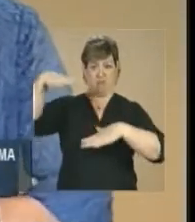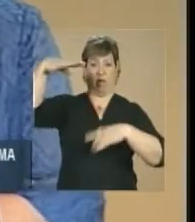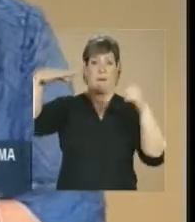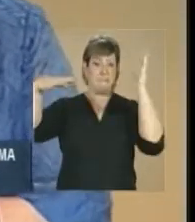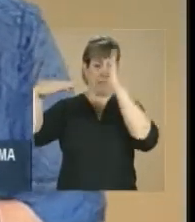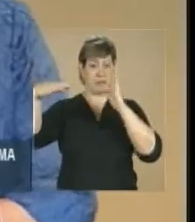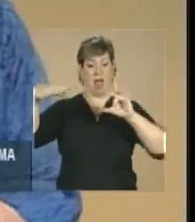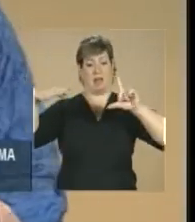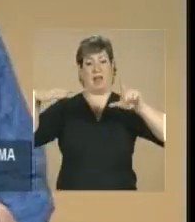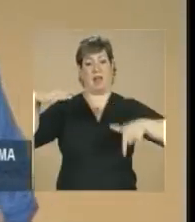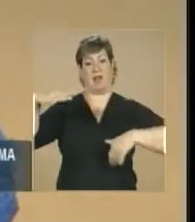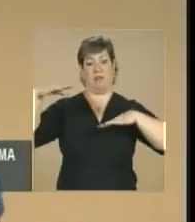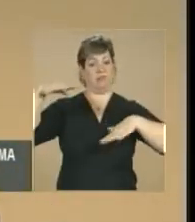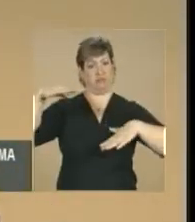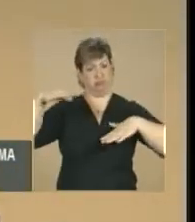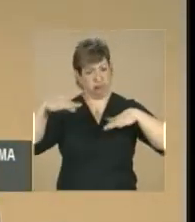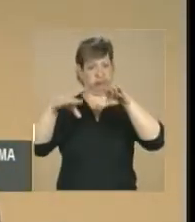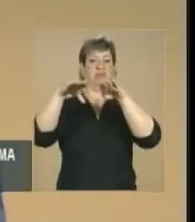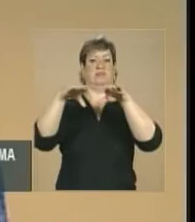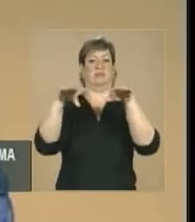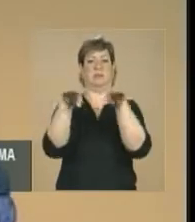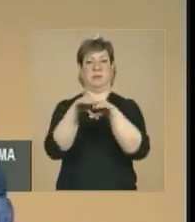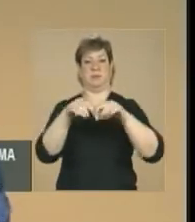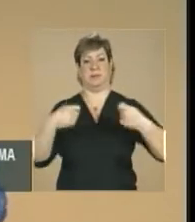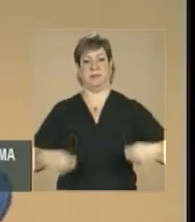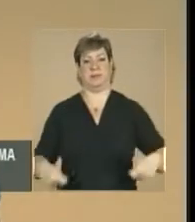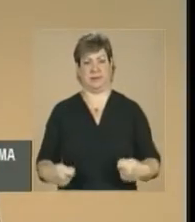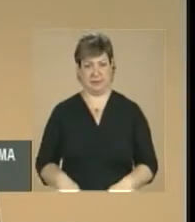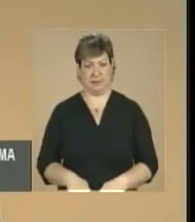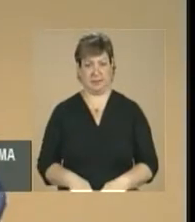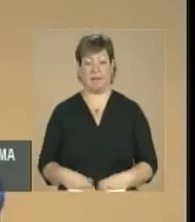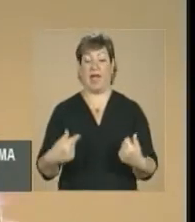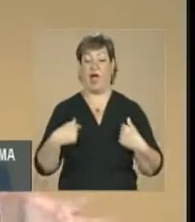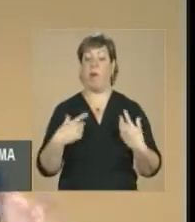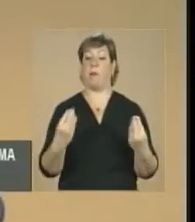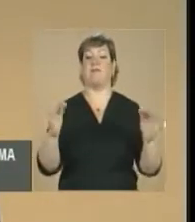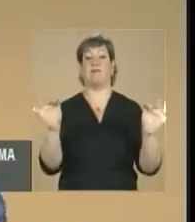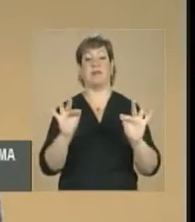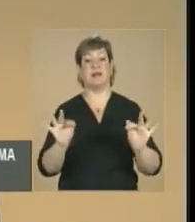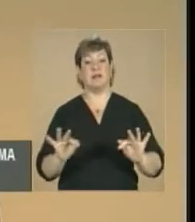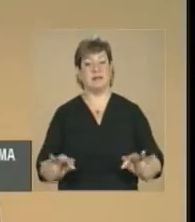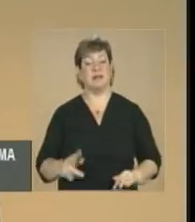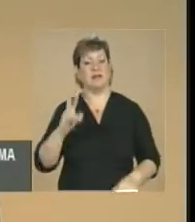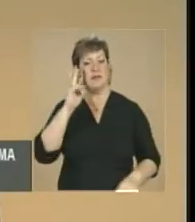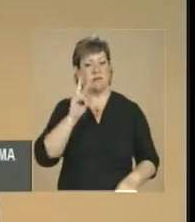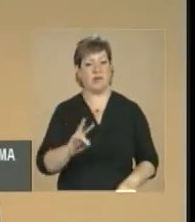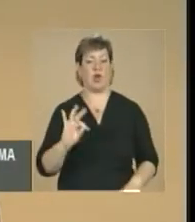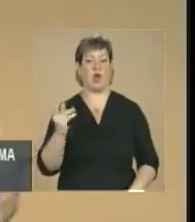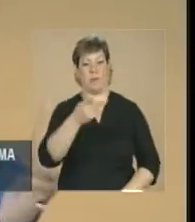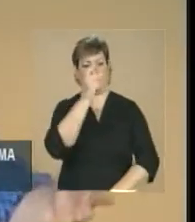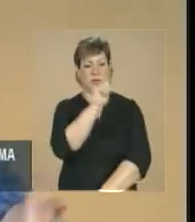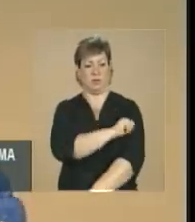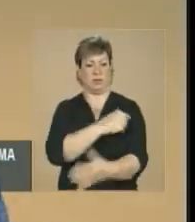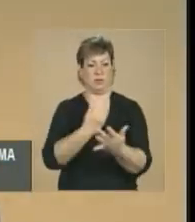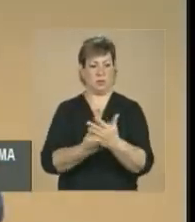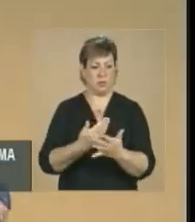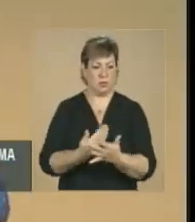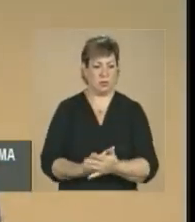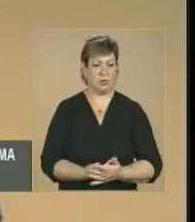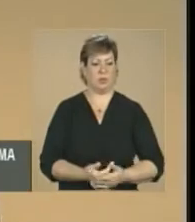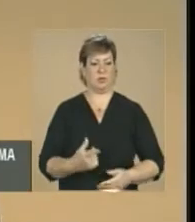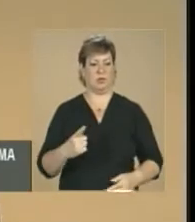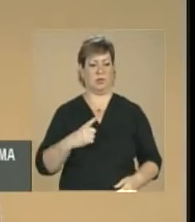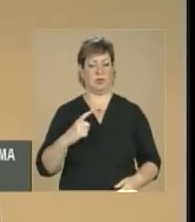Eu fico muito feliz quando eu vejo o nosso pessoal, os nossos estudantes de 21,